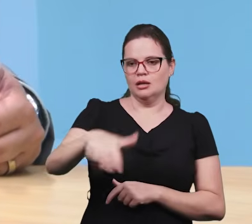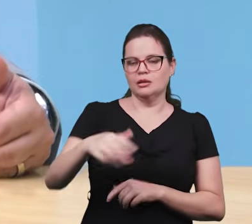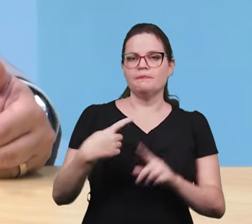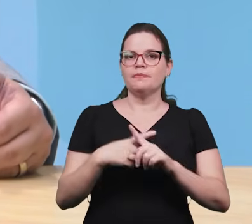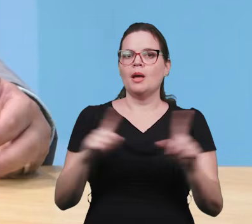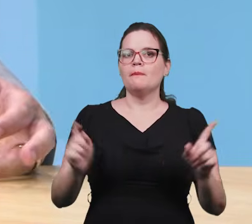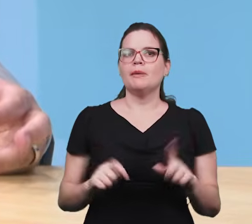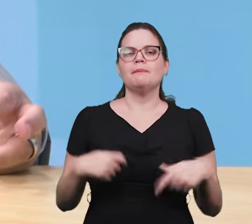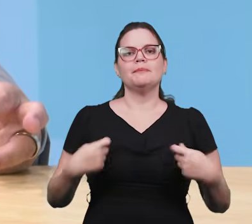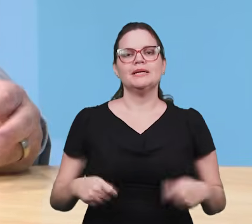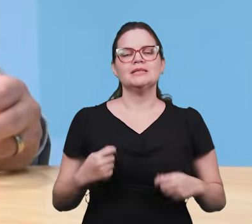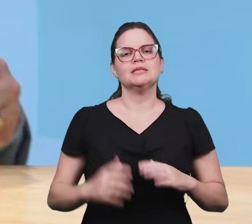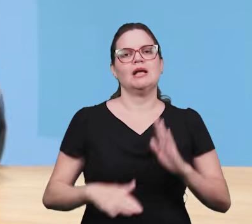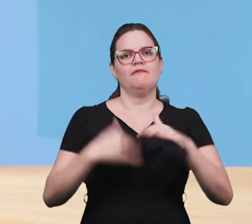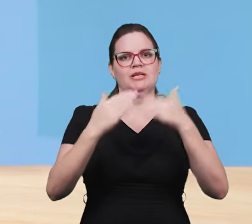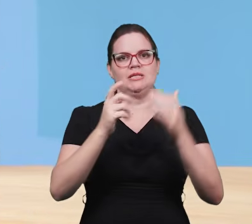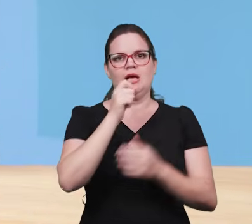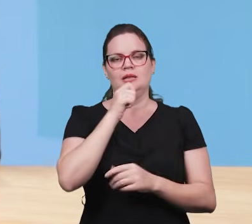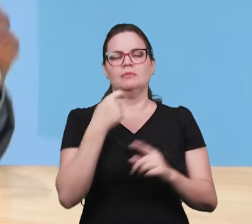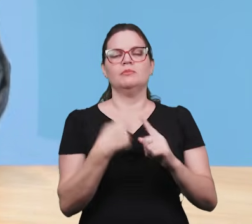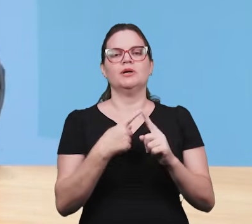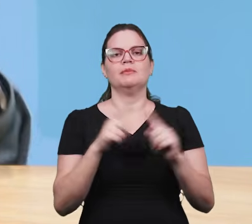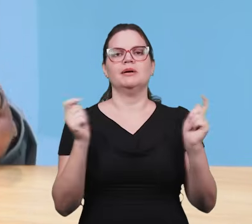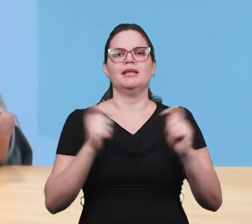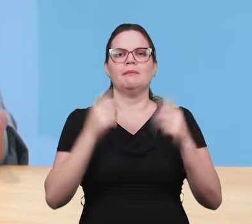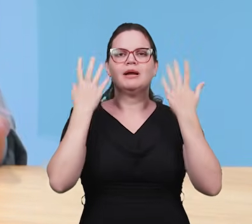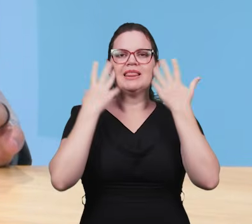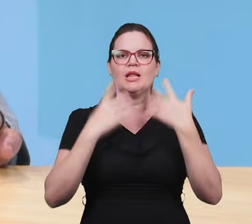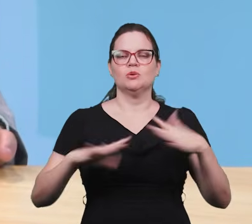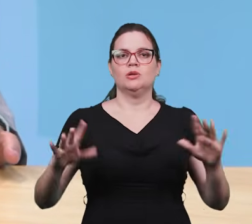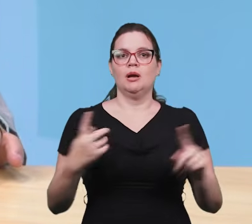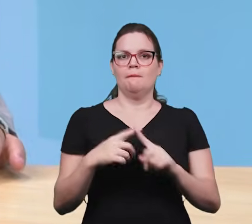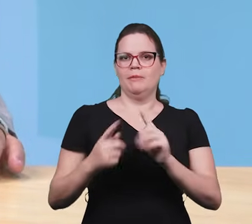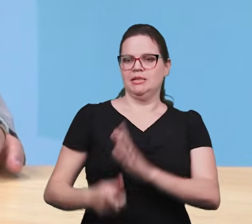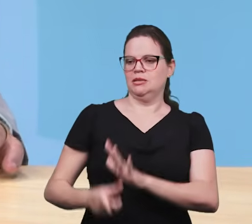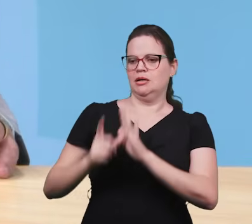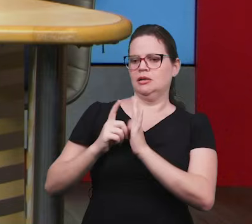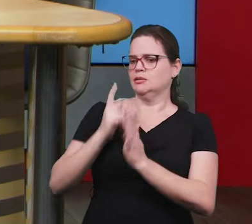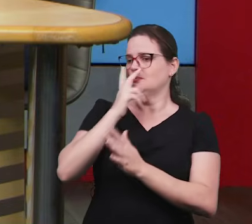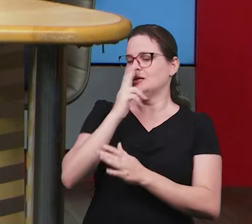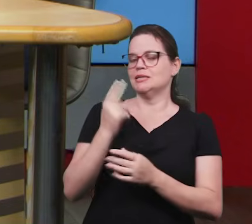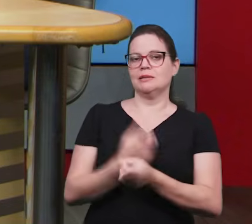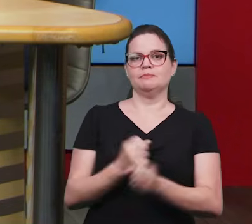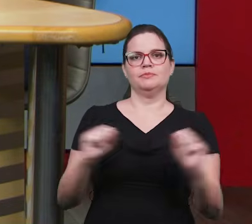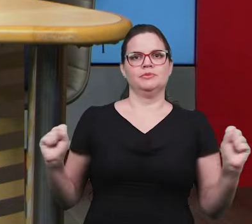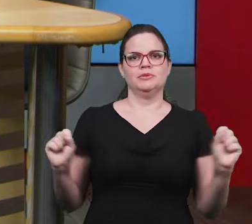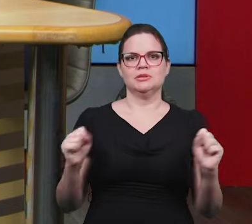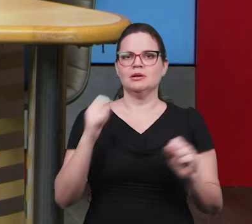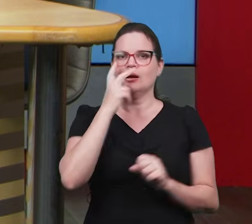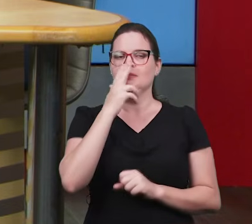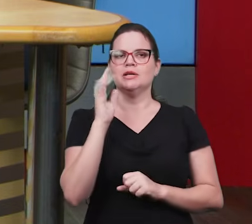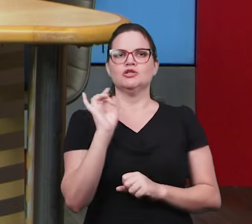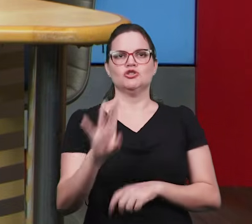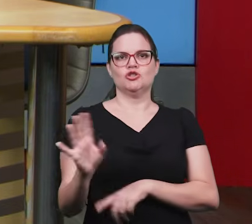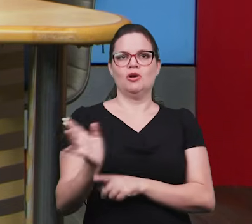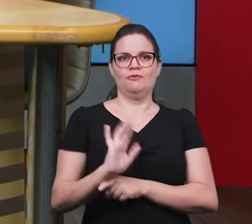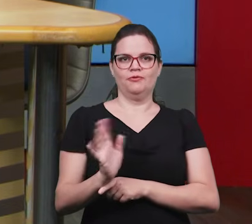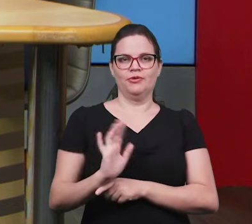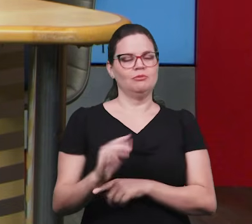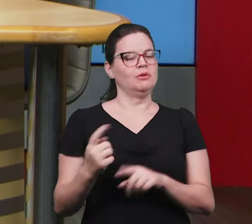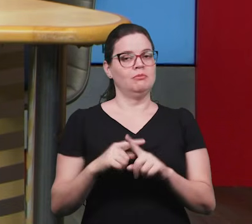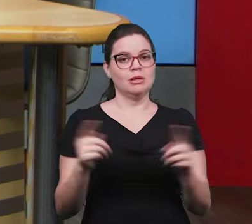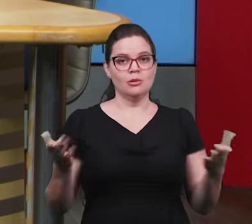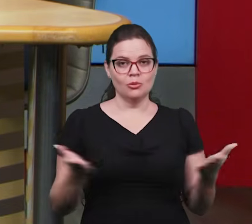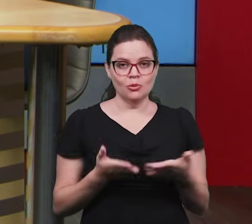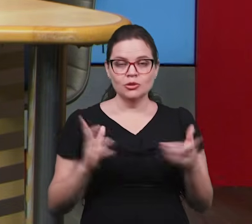mais natural, mas hoje nós já vemos uma coisa que até pouco tempo atrás a gente achava que era impossível, que era coisa de filme, né? Coisa de cinema. Sim. Mas